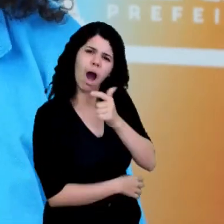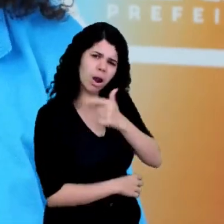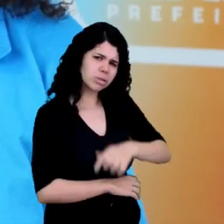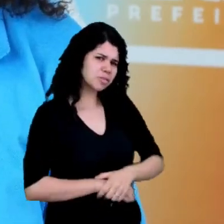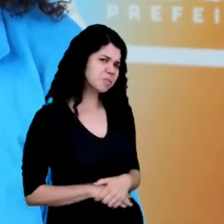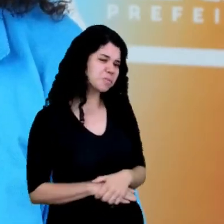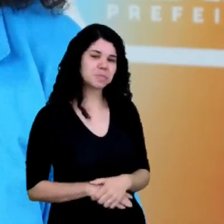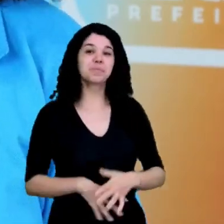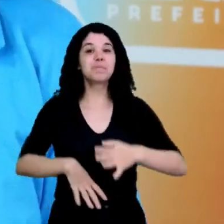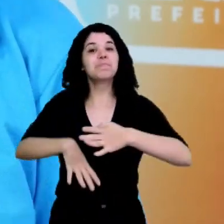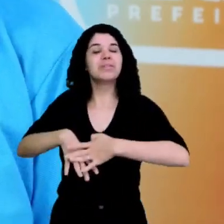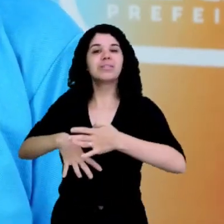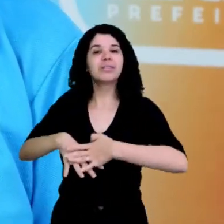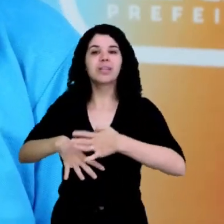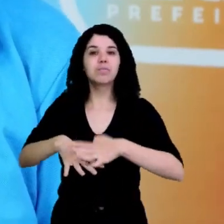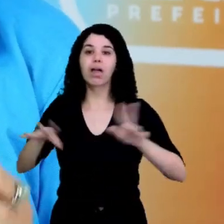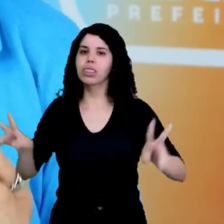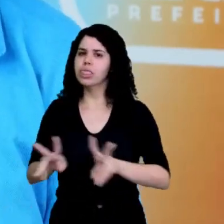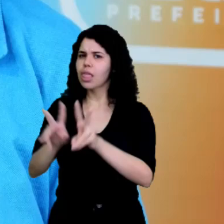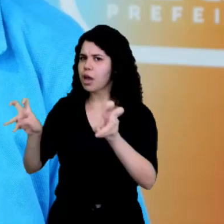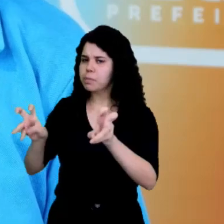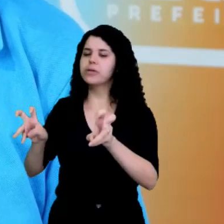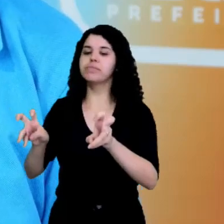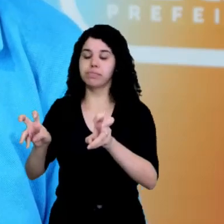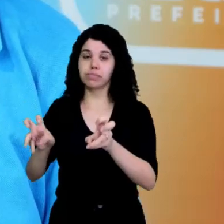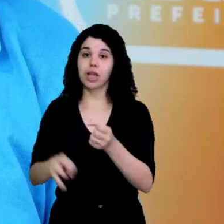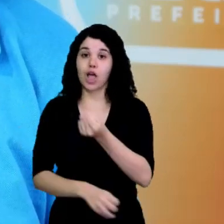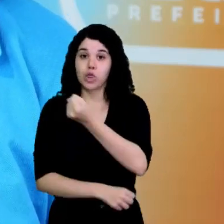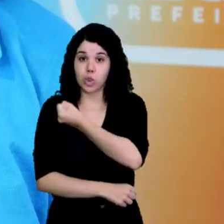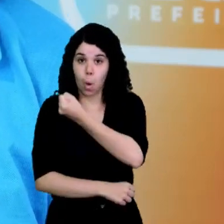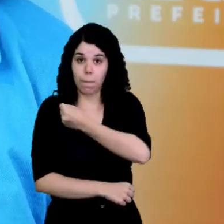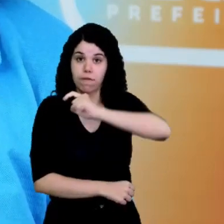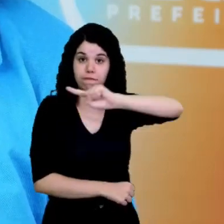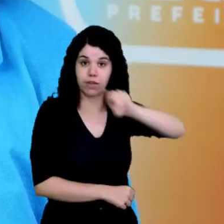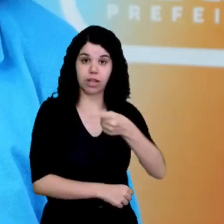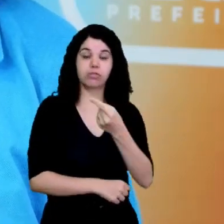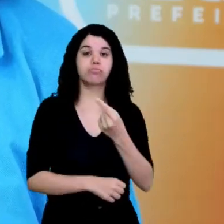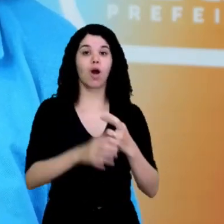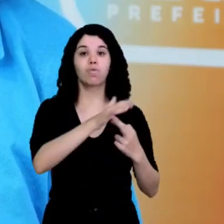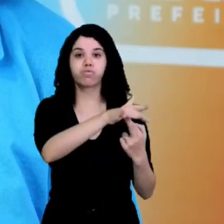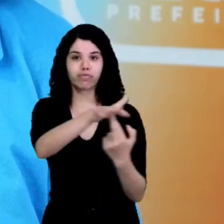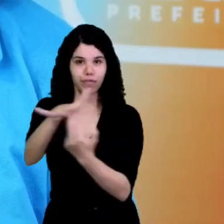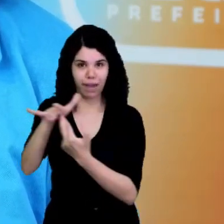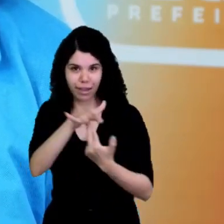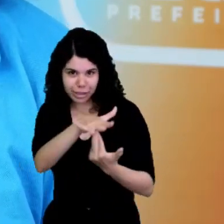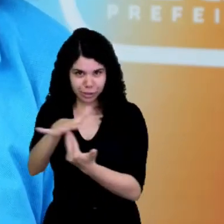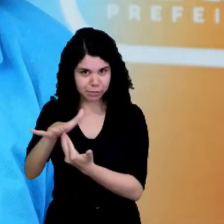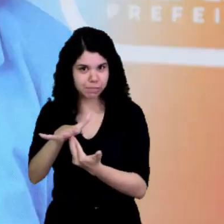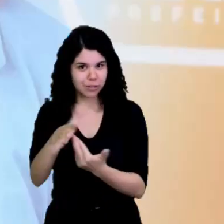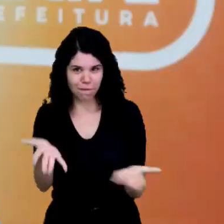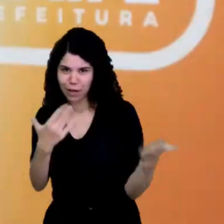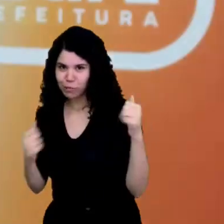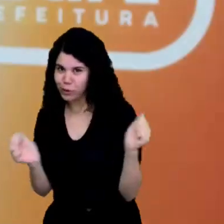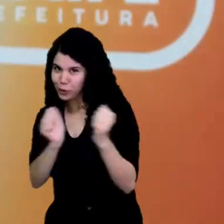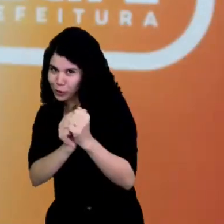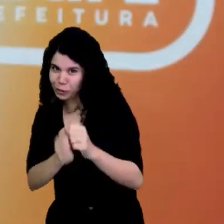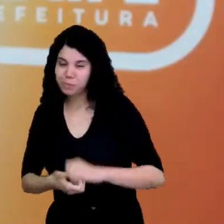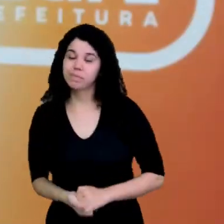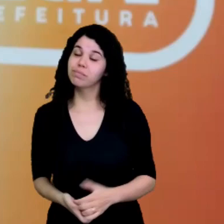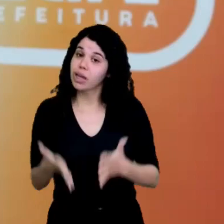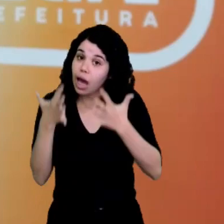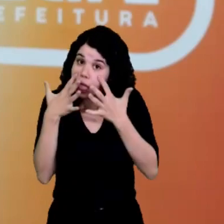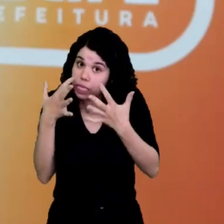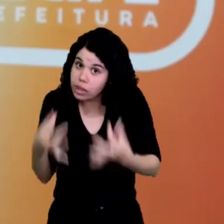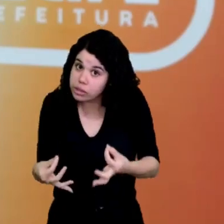E em matemática, o tema será números decimais na feira. Vamos à feira juntos? Atenção,